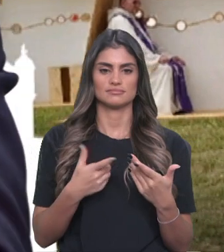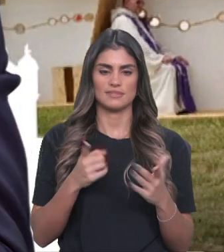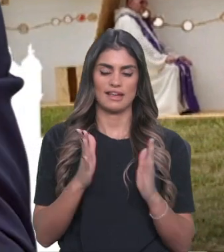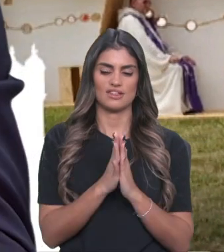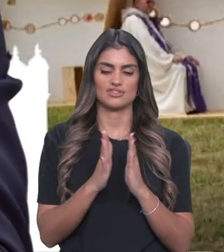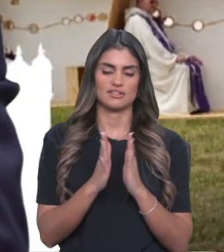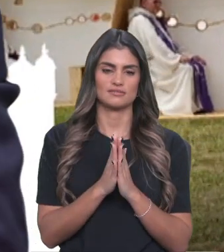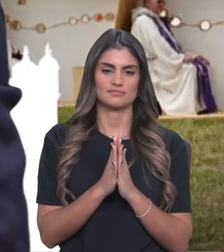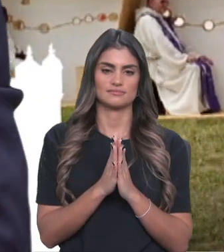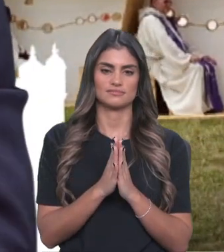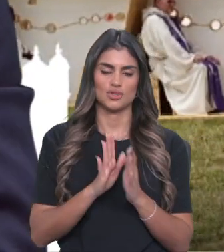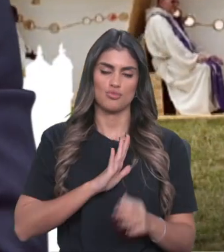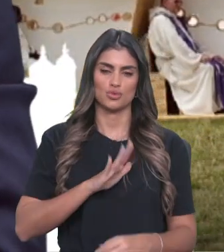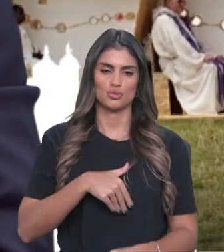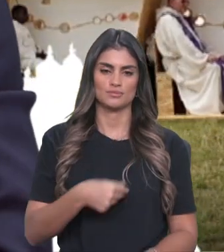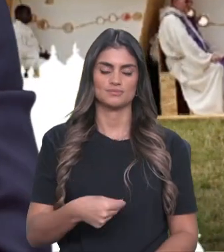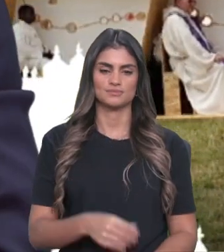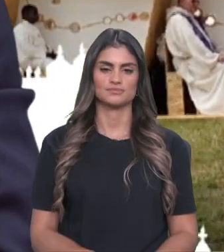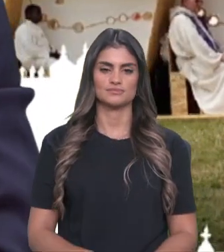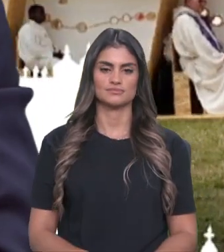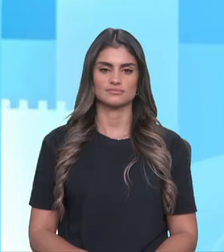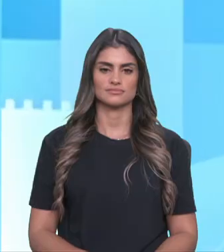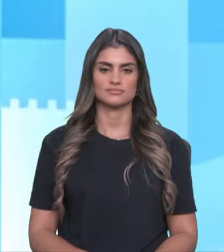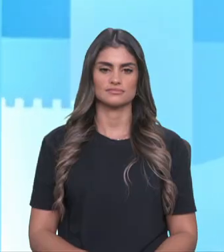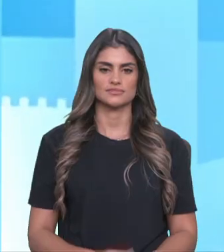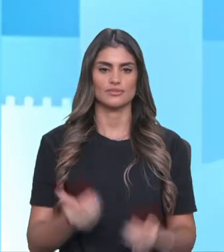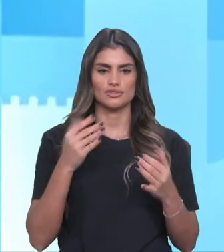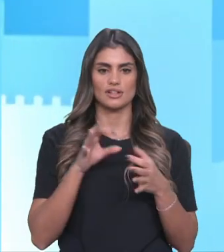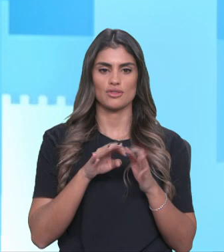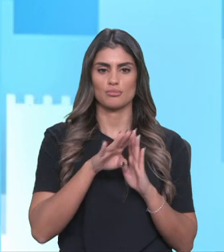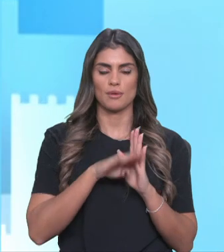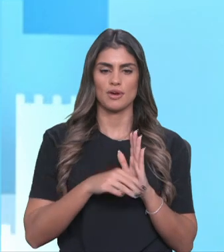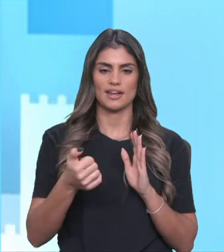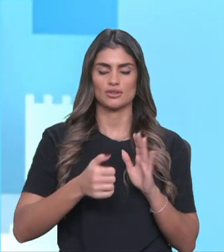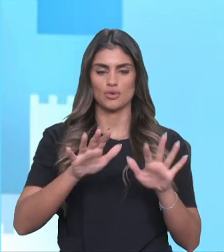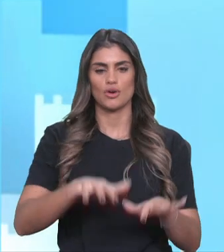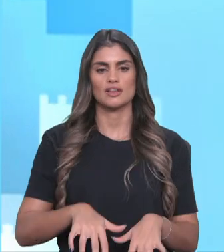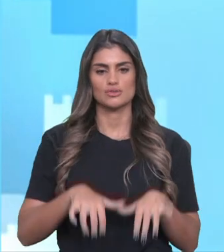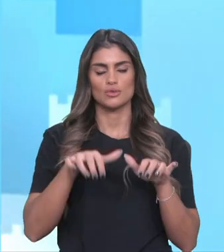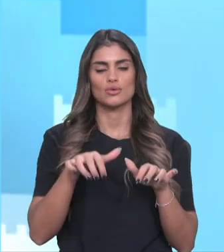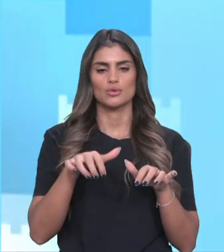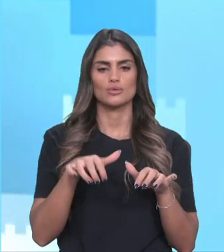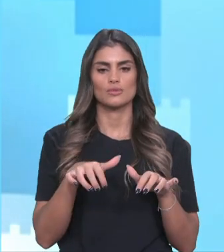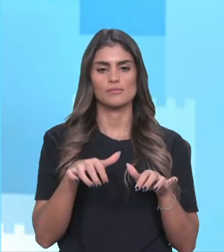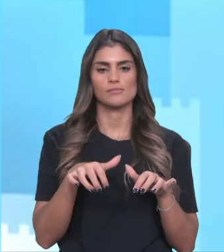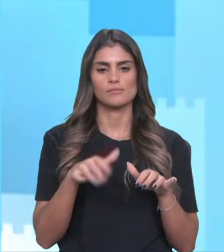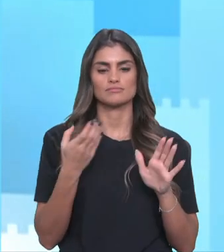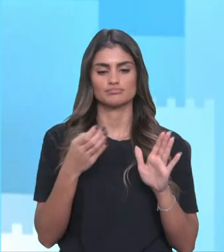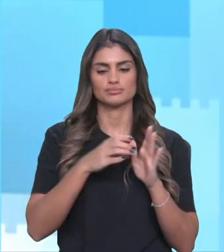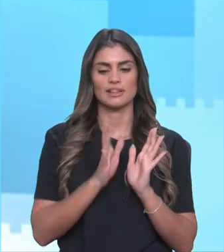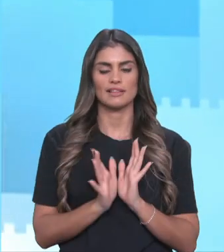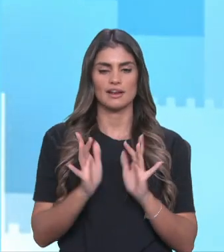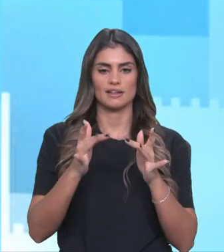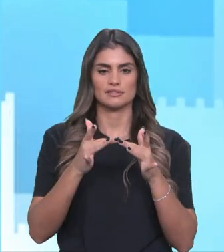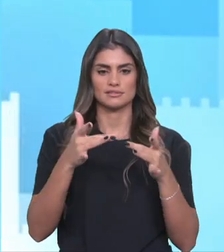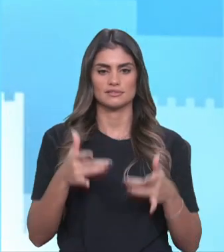Igreja e na sua ação no mundo. As informações sobre o programa deste 5º Congresso Eucarístico estão publicadas na internet e